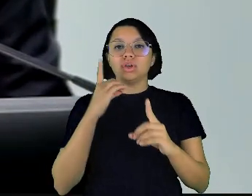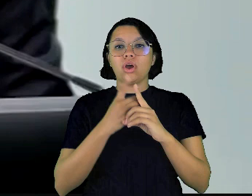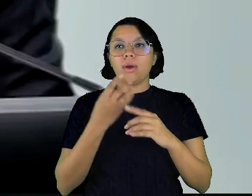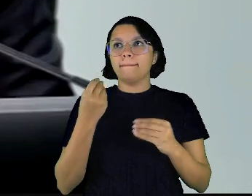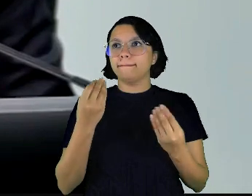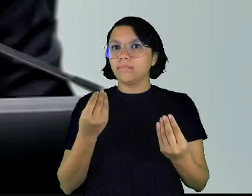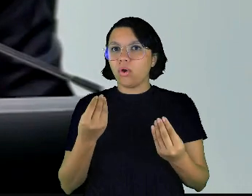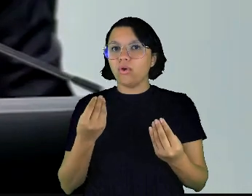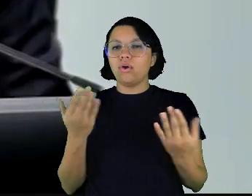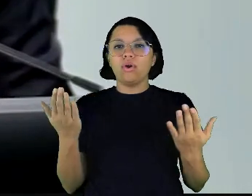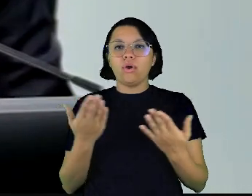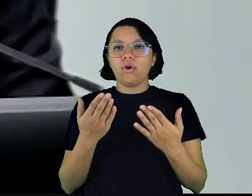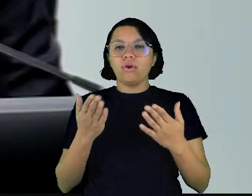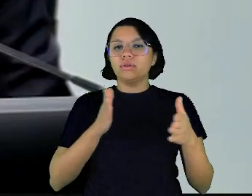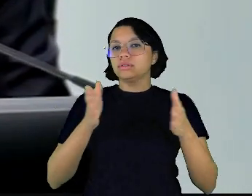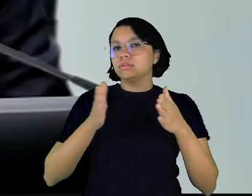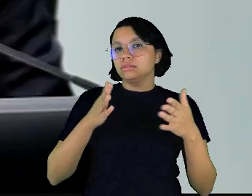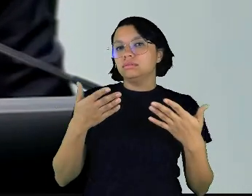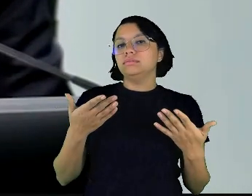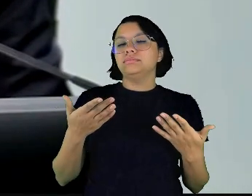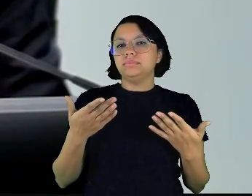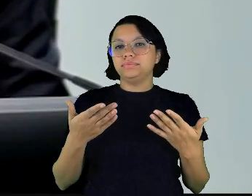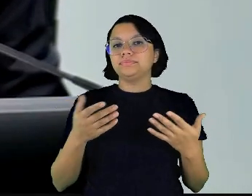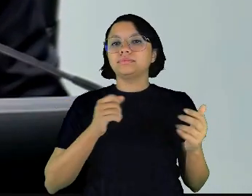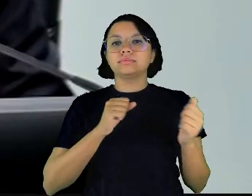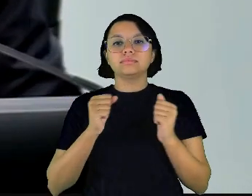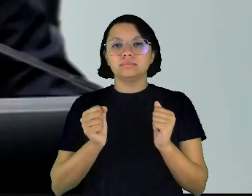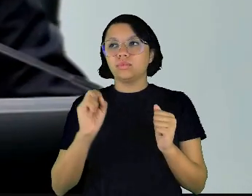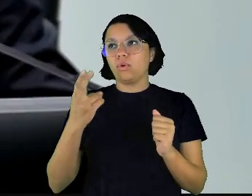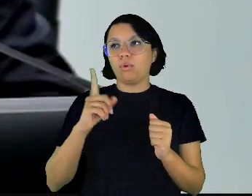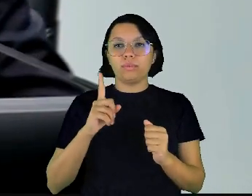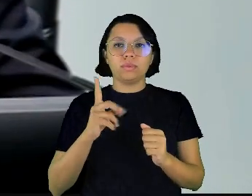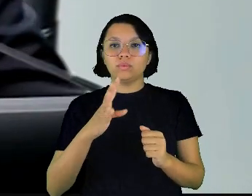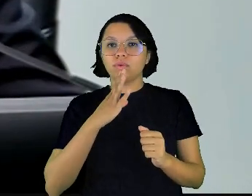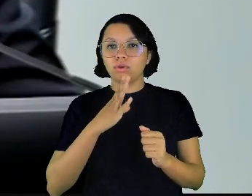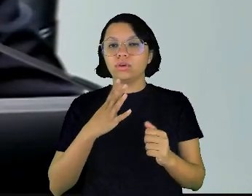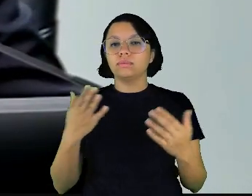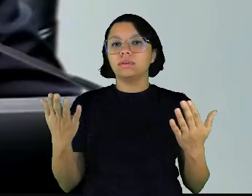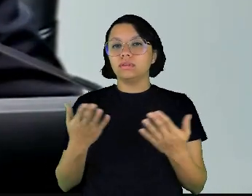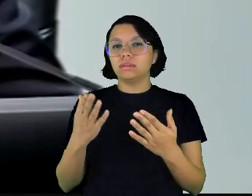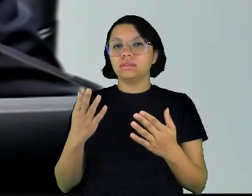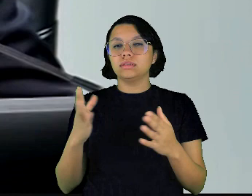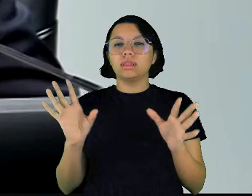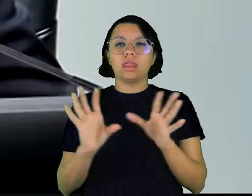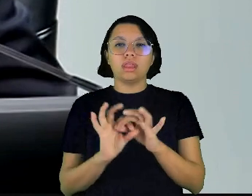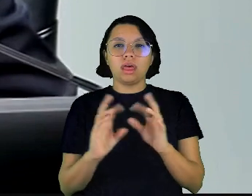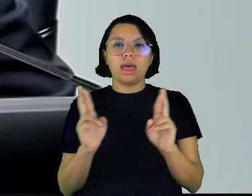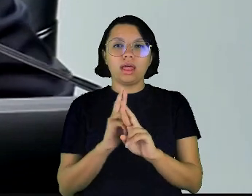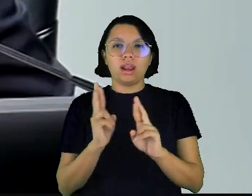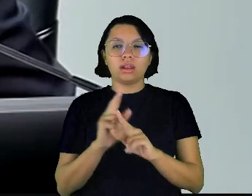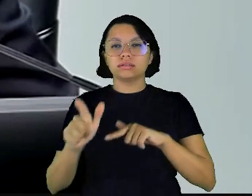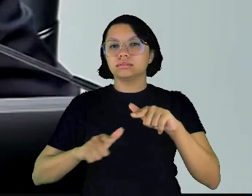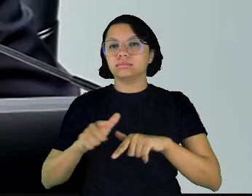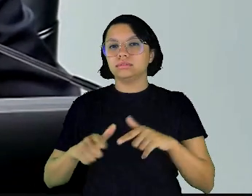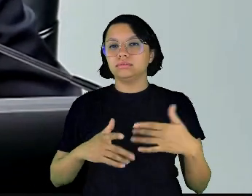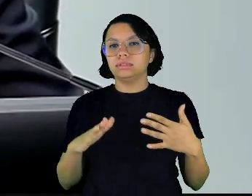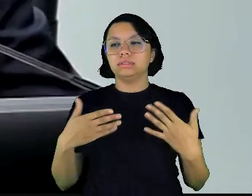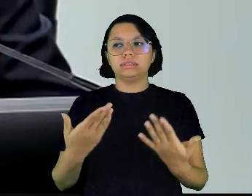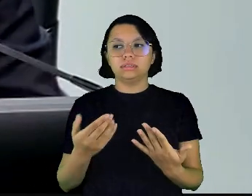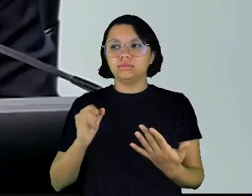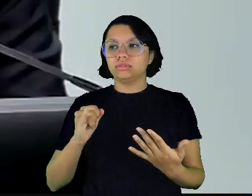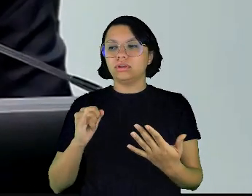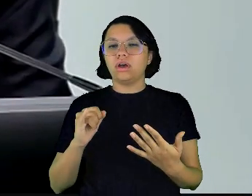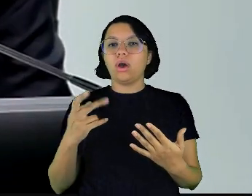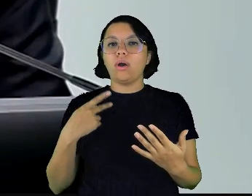muito essa situação da possibilidade ou não do reconhecimento desse vínculo trabalhista, né? Então, assim, só para que a gente